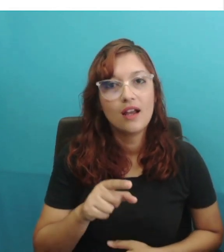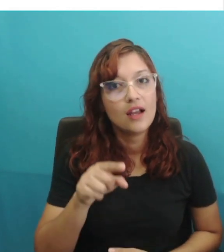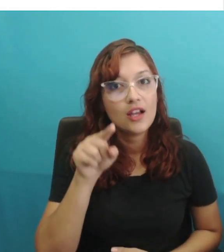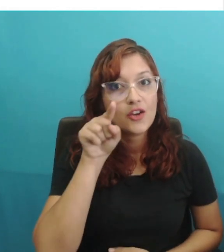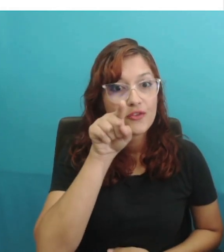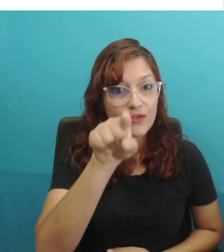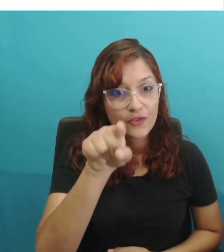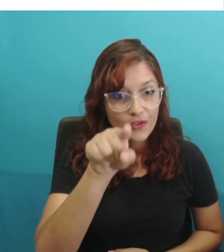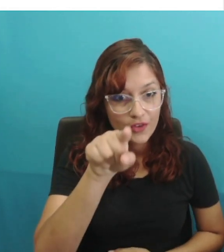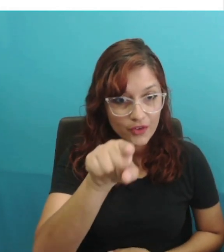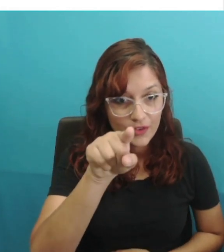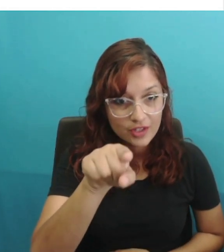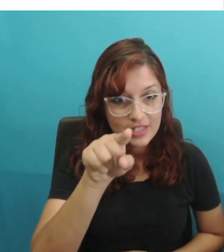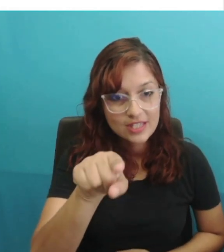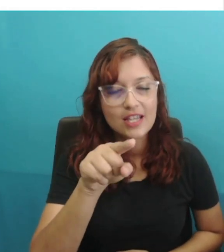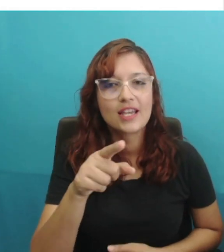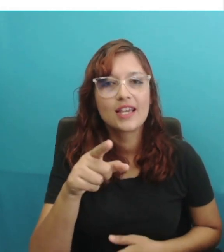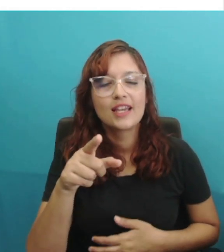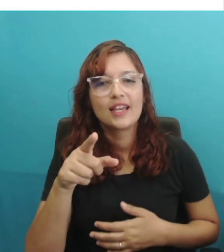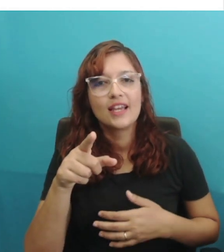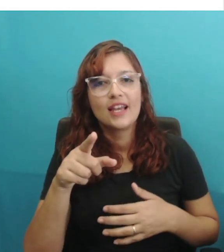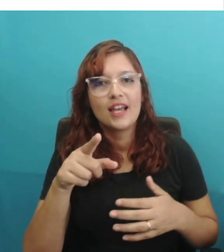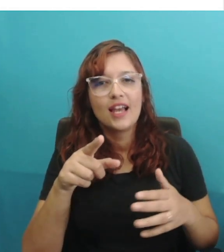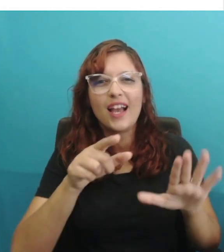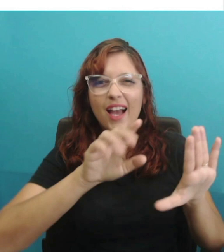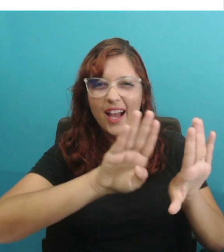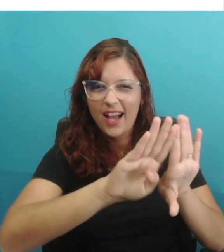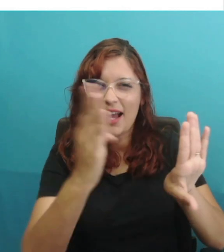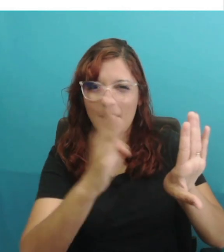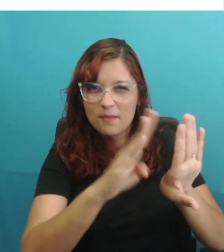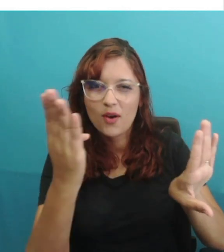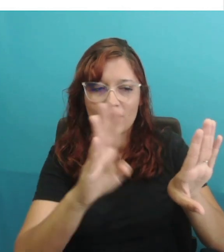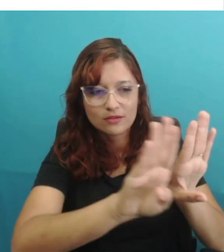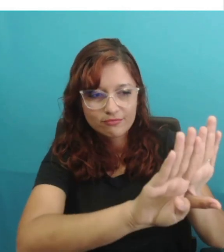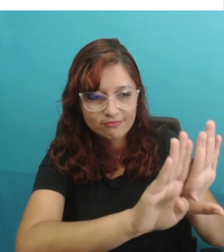Por exemplo, se eu falar, ó, você